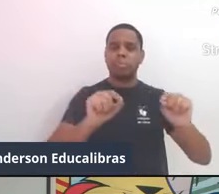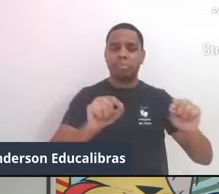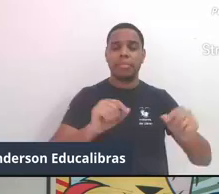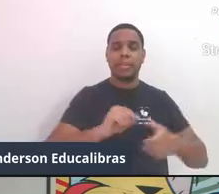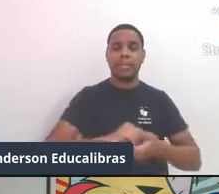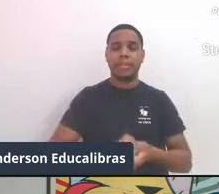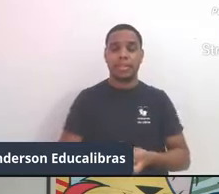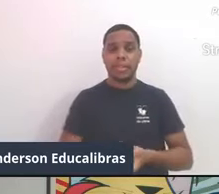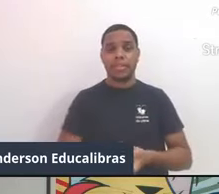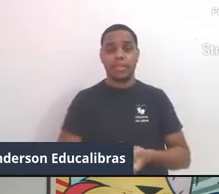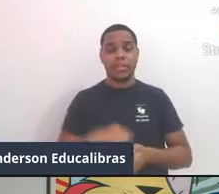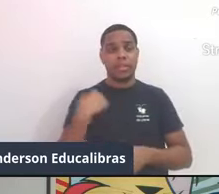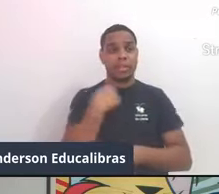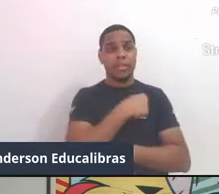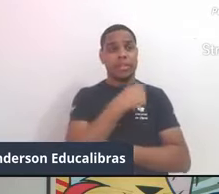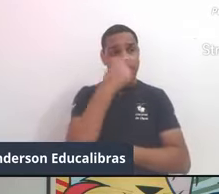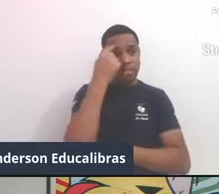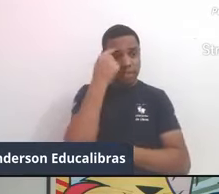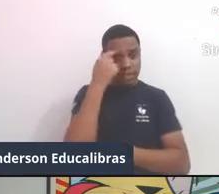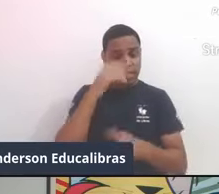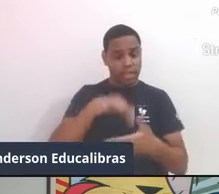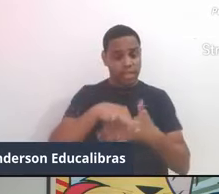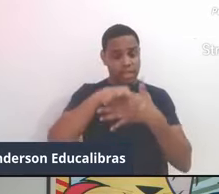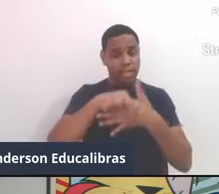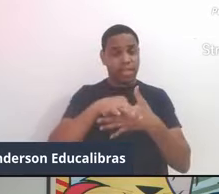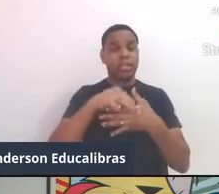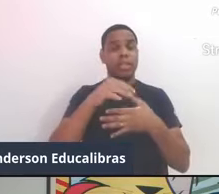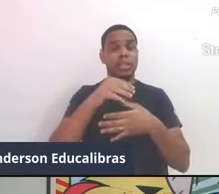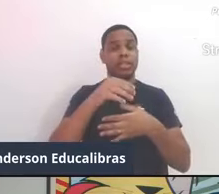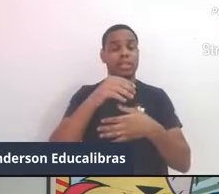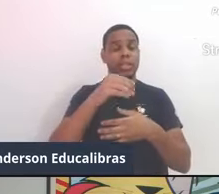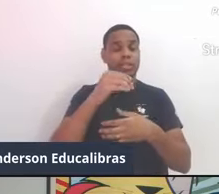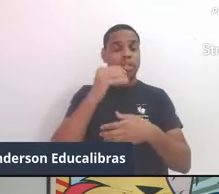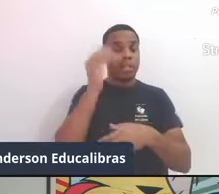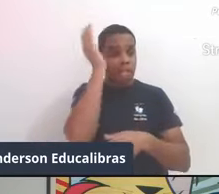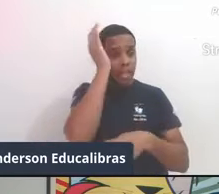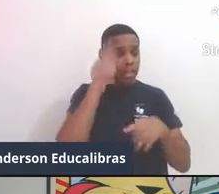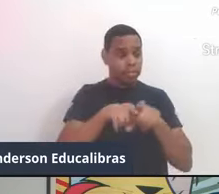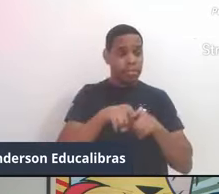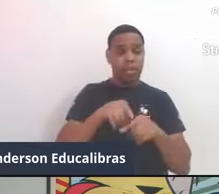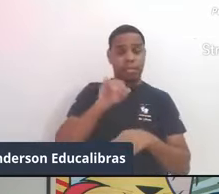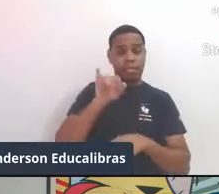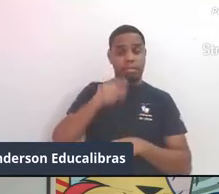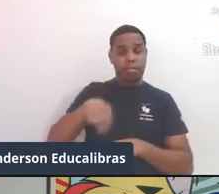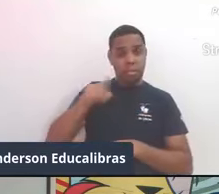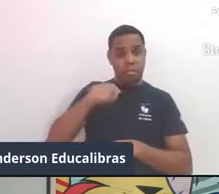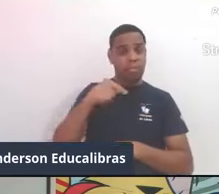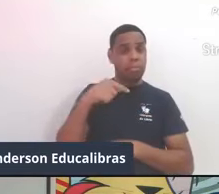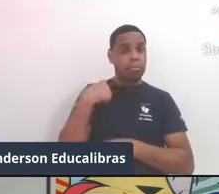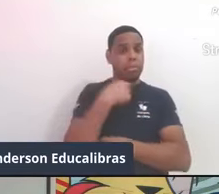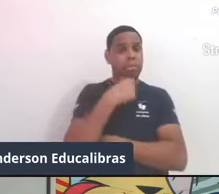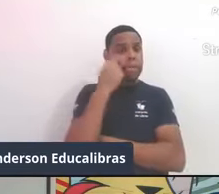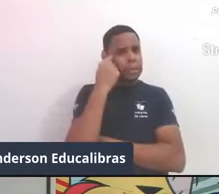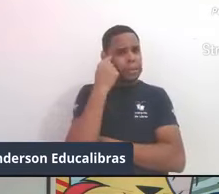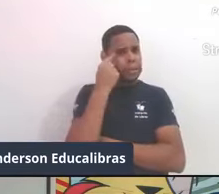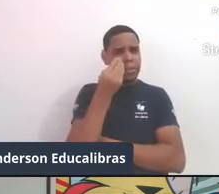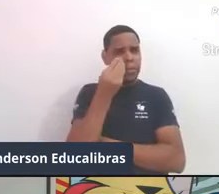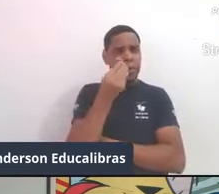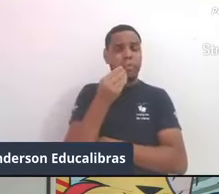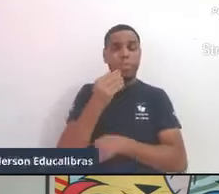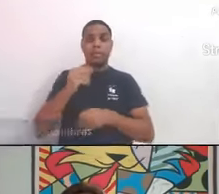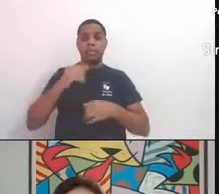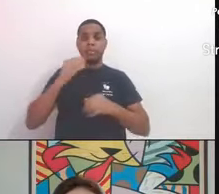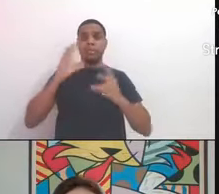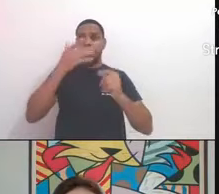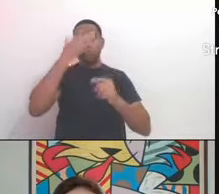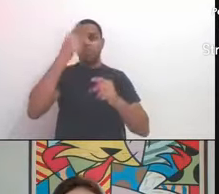gente possa começar isso com a liderança do SESC, o Itaú está aqui, então a gente precisa lançar, porque todo mundo está falando